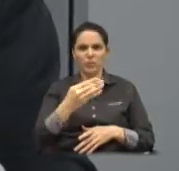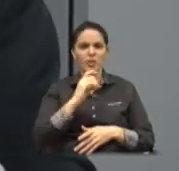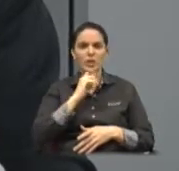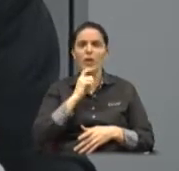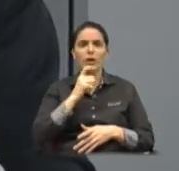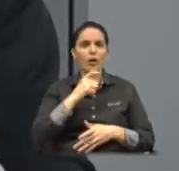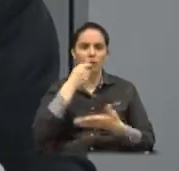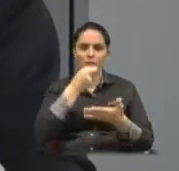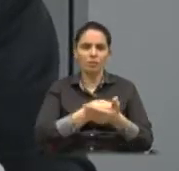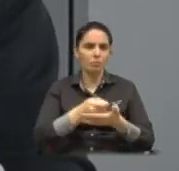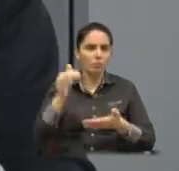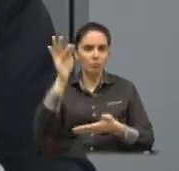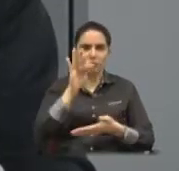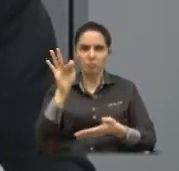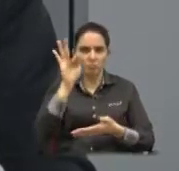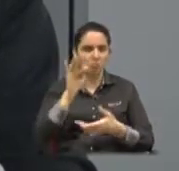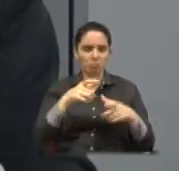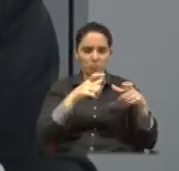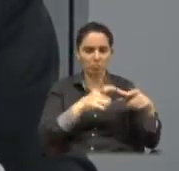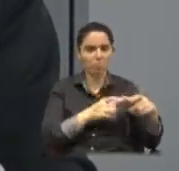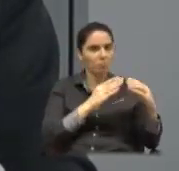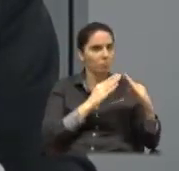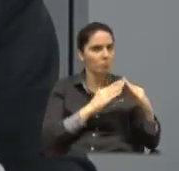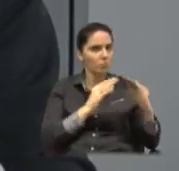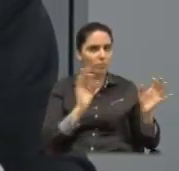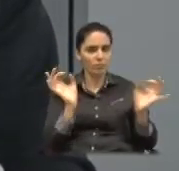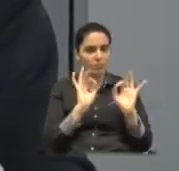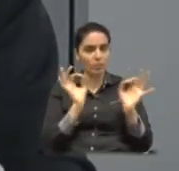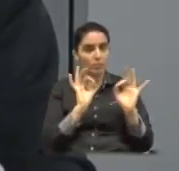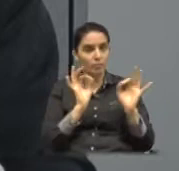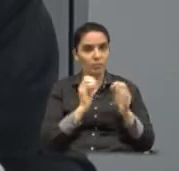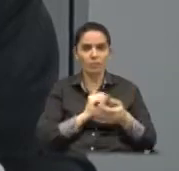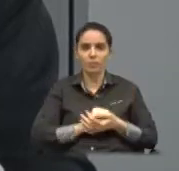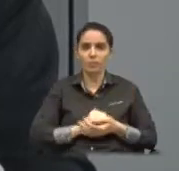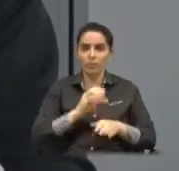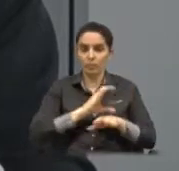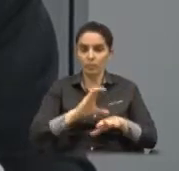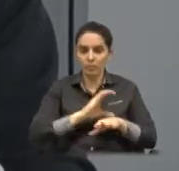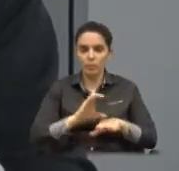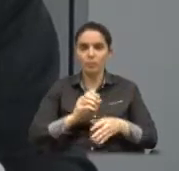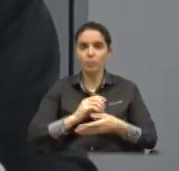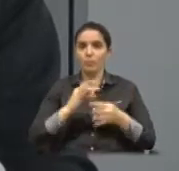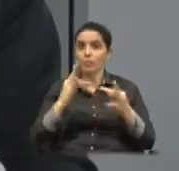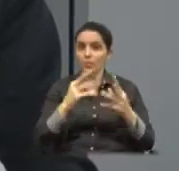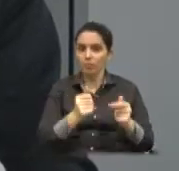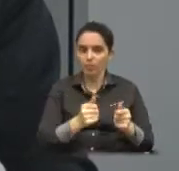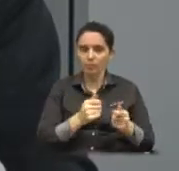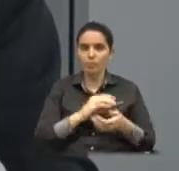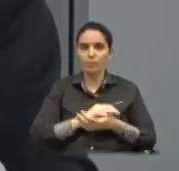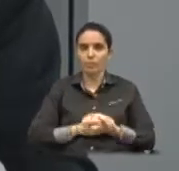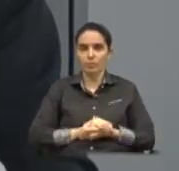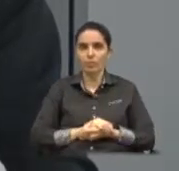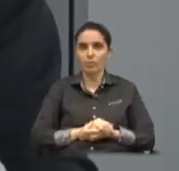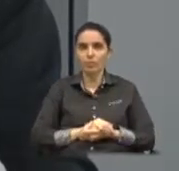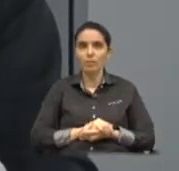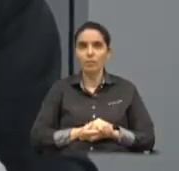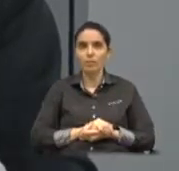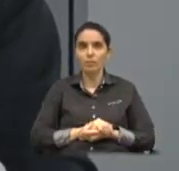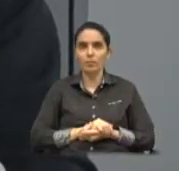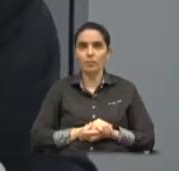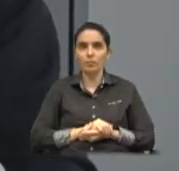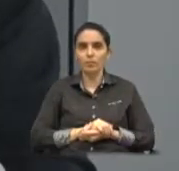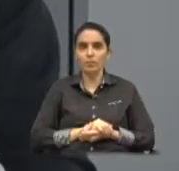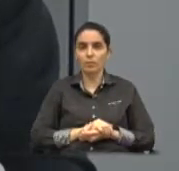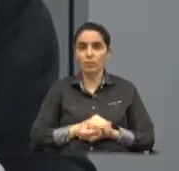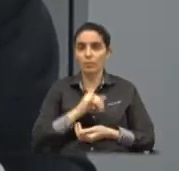ajudar a pagar a república, para poder pagar os custos e materiais, que são muito caros. Então, eu acho que o exemplo tem que